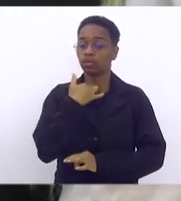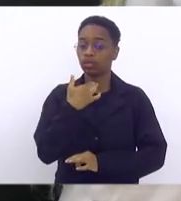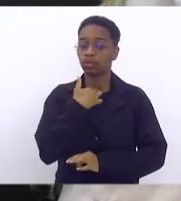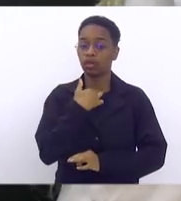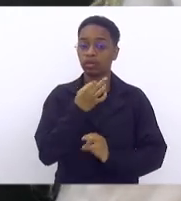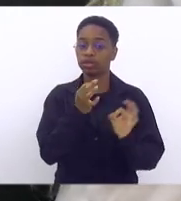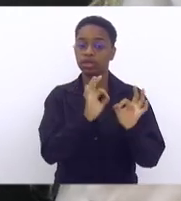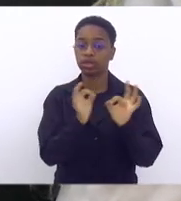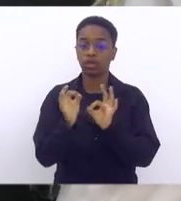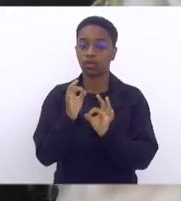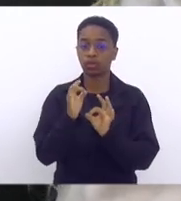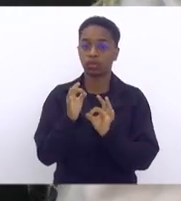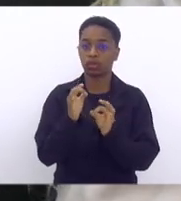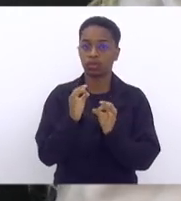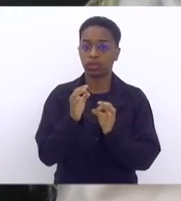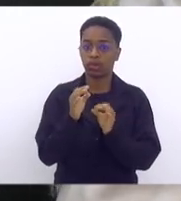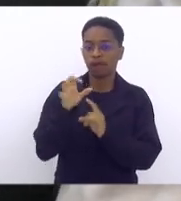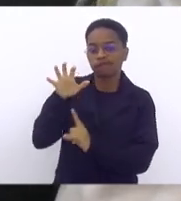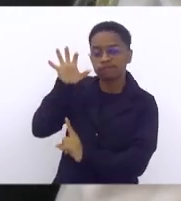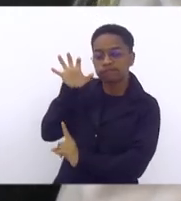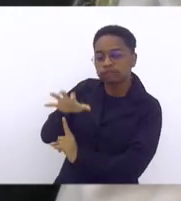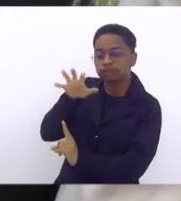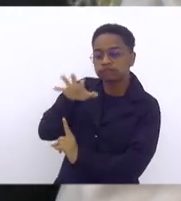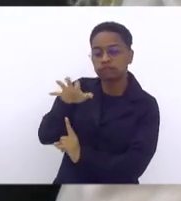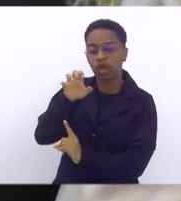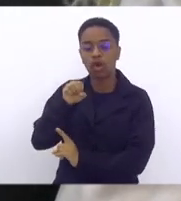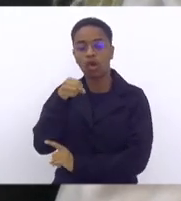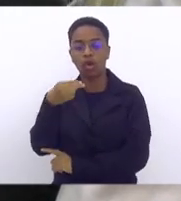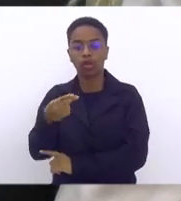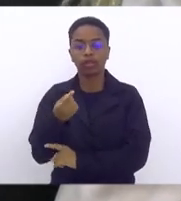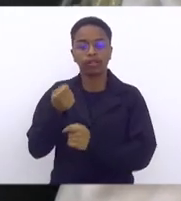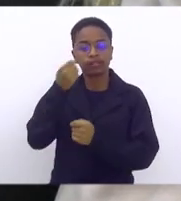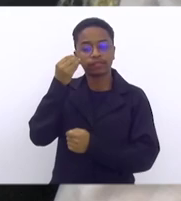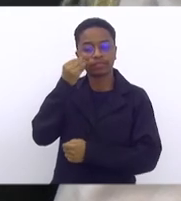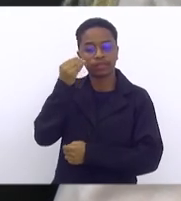tipo de pressão ou de tentativa